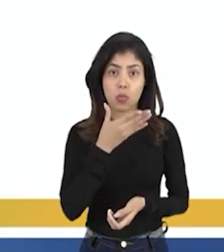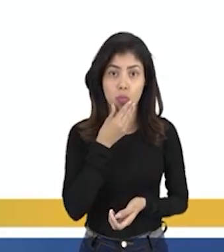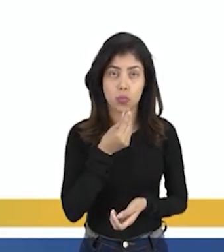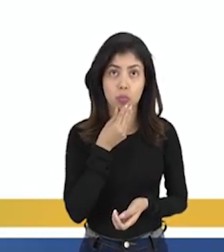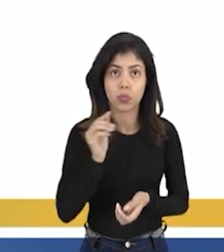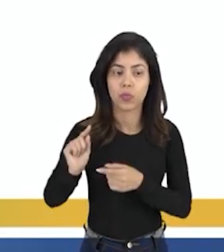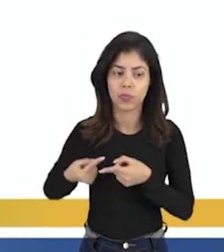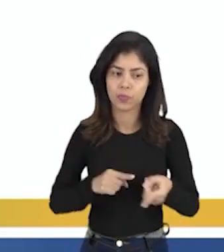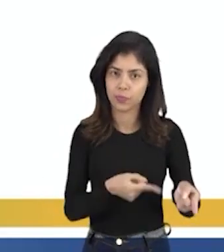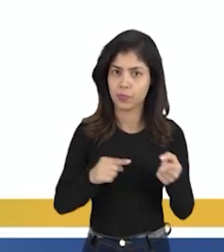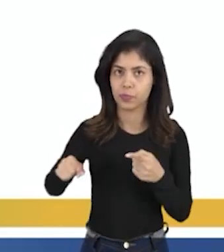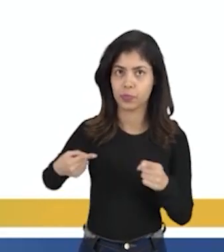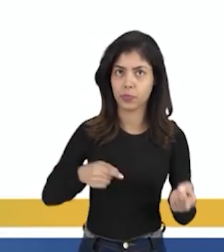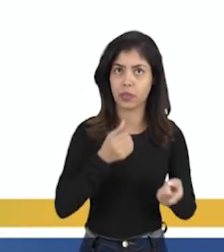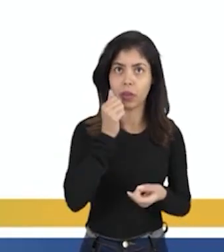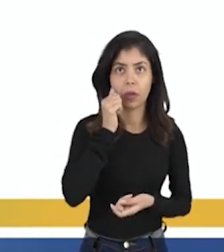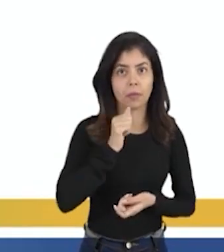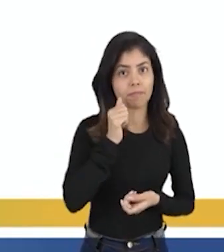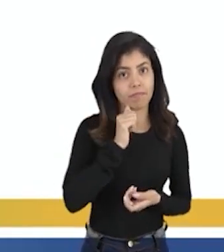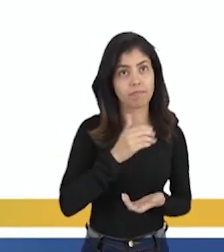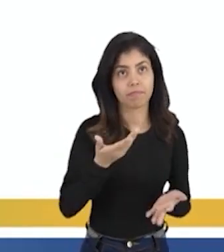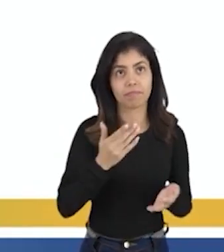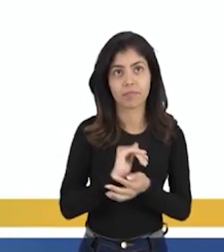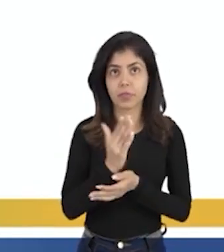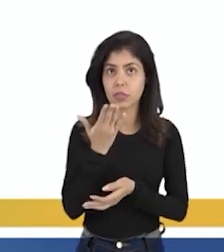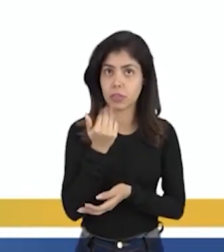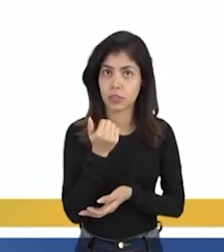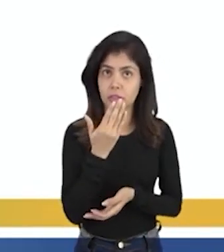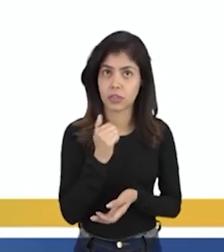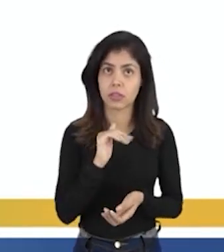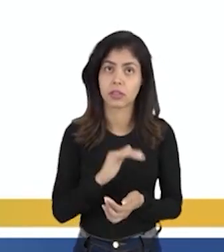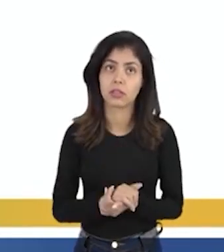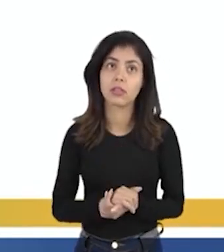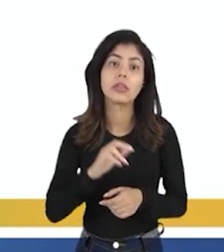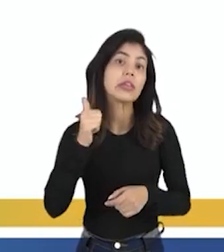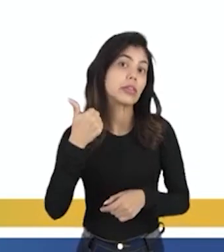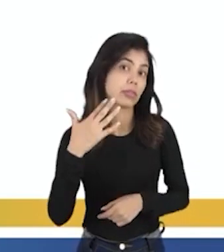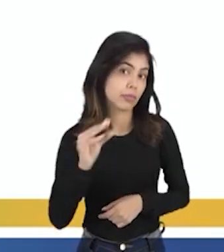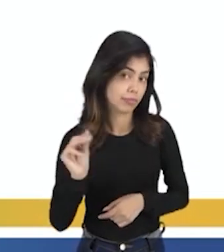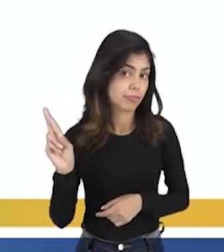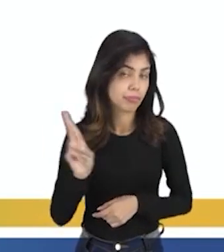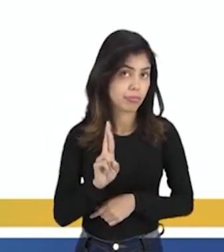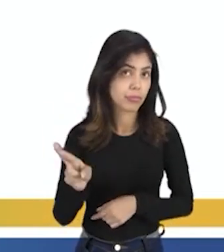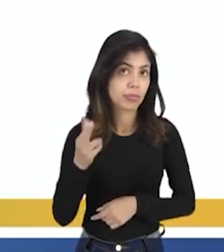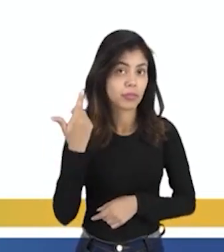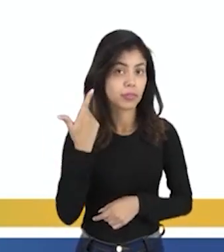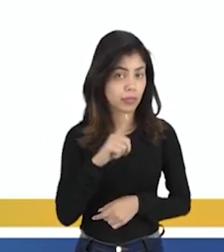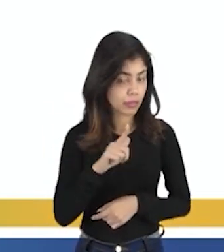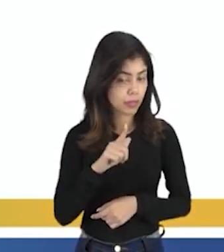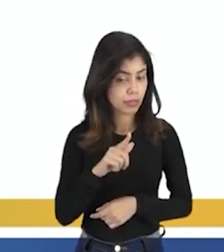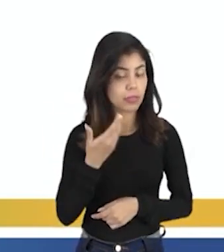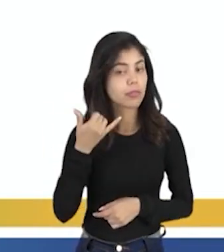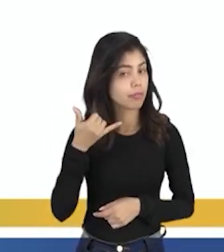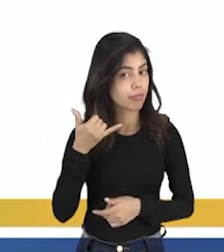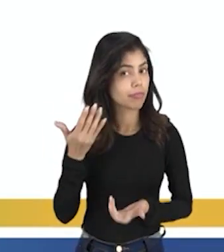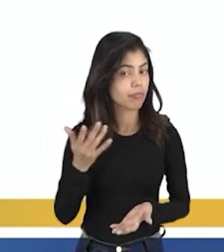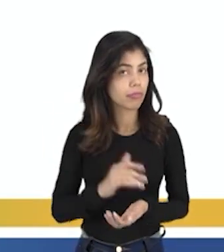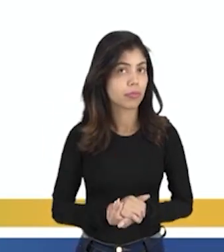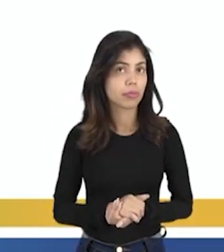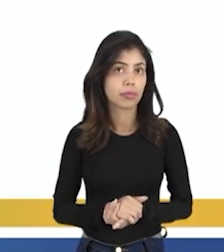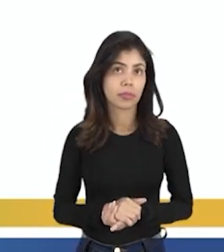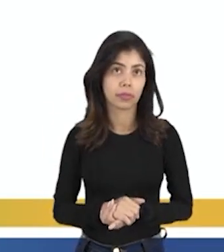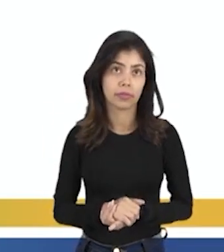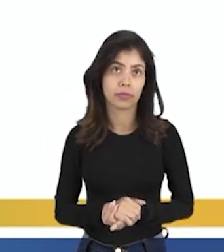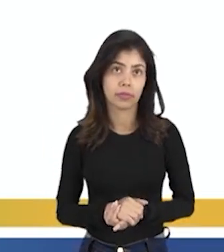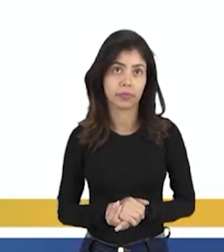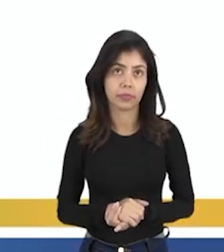vai induzir a moça a comer quando ele diz, por mais R$10 você ganha um celular.